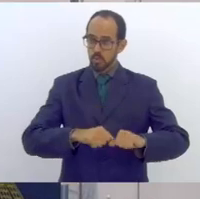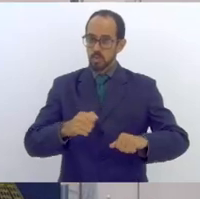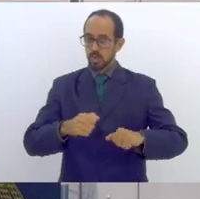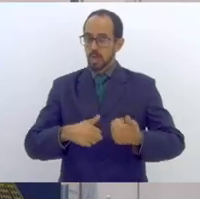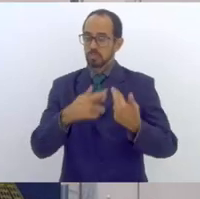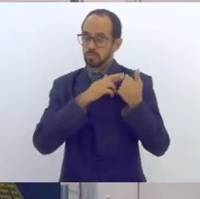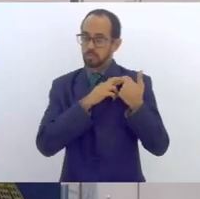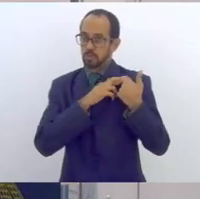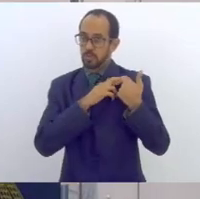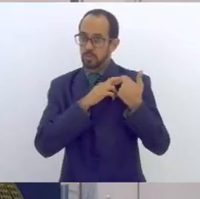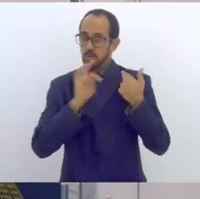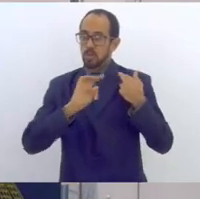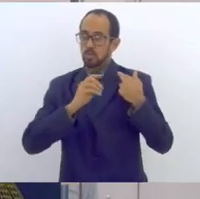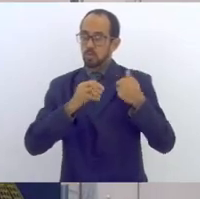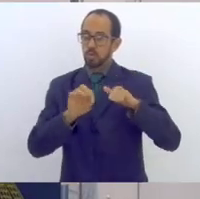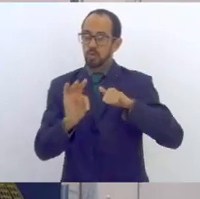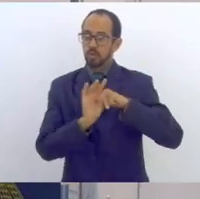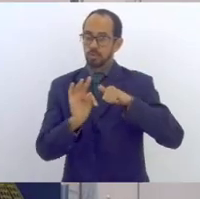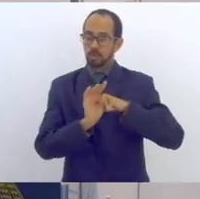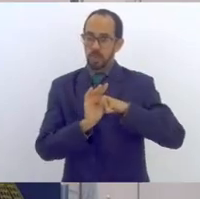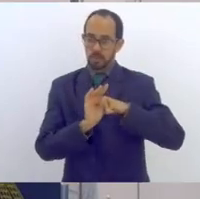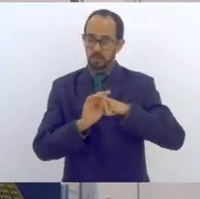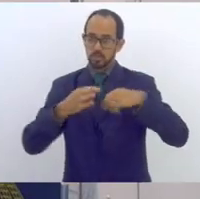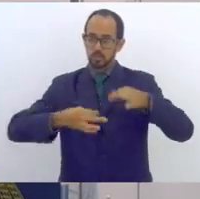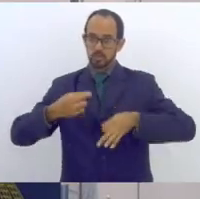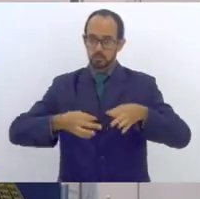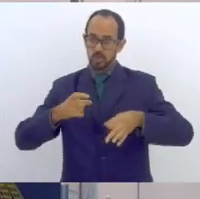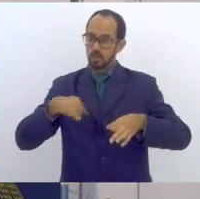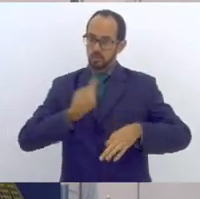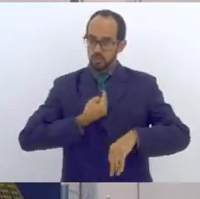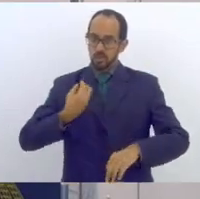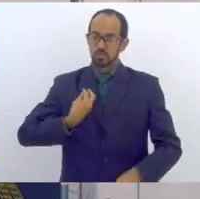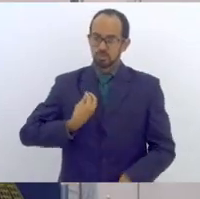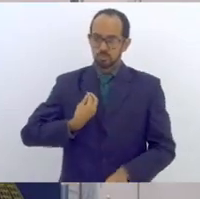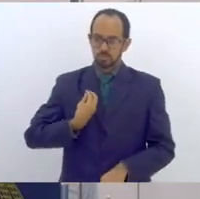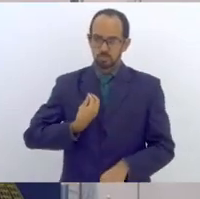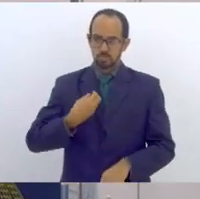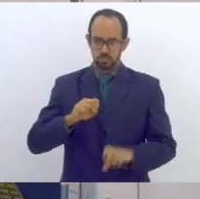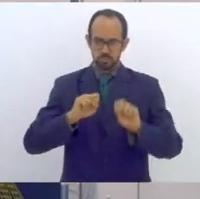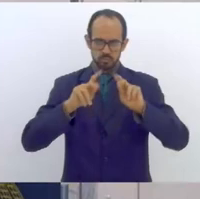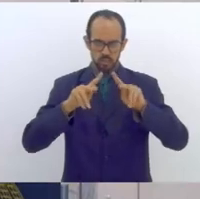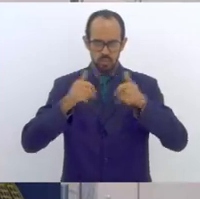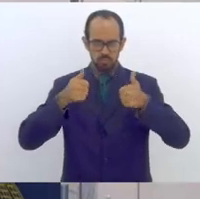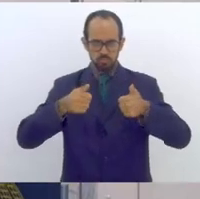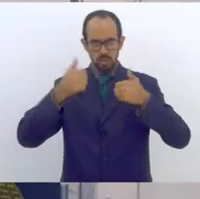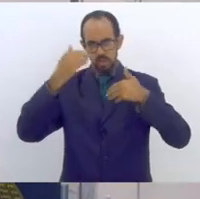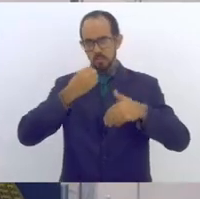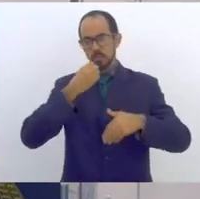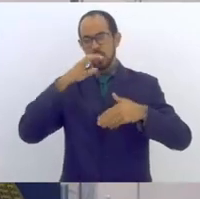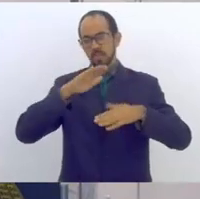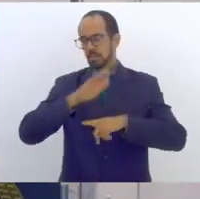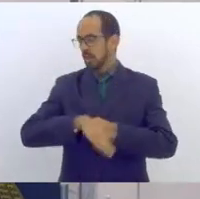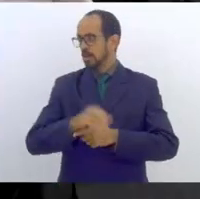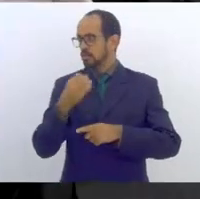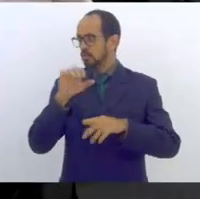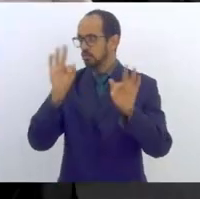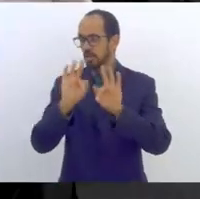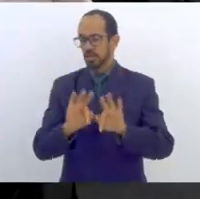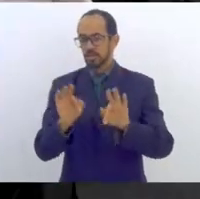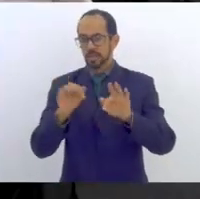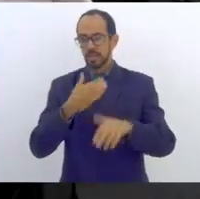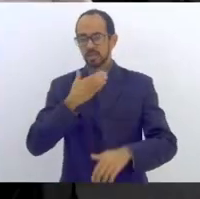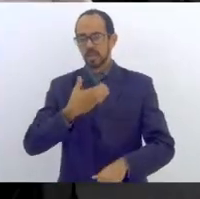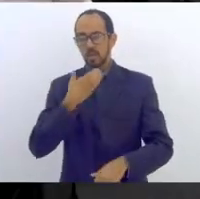de polícia técnica judiciária estaremos presentes tudo bem Boa tarde a todos feliz Natal excelente ano novo